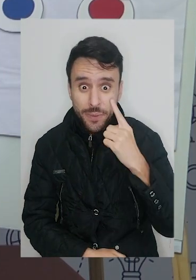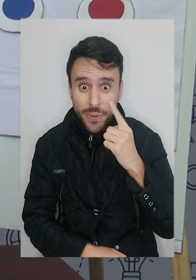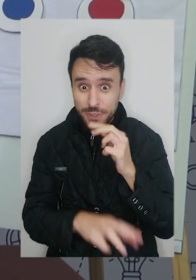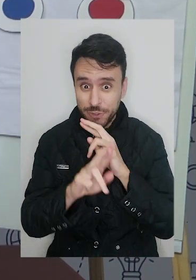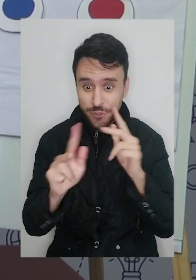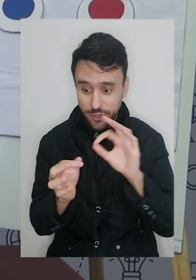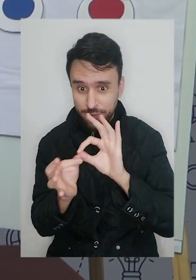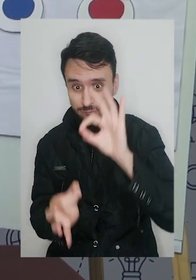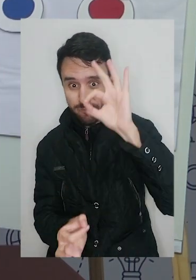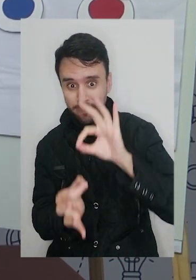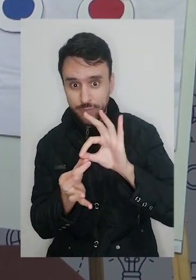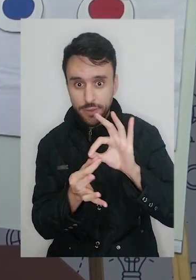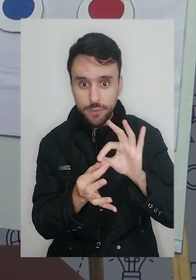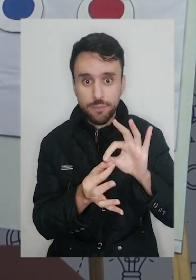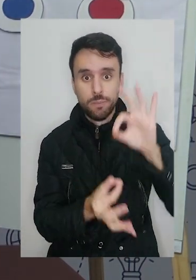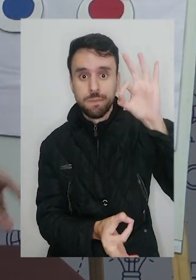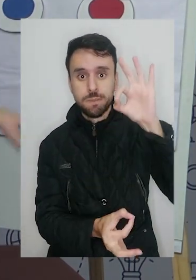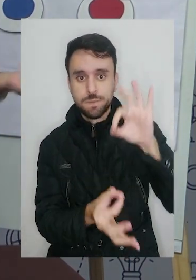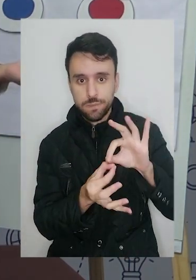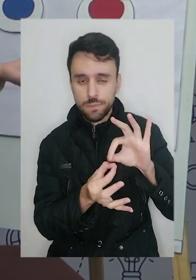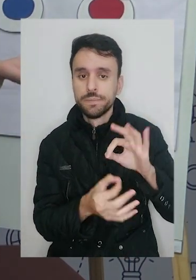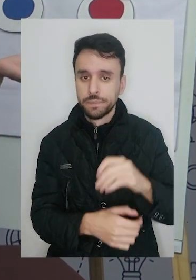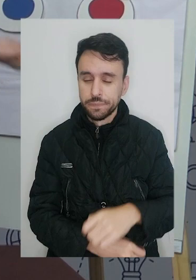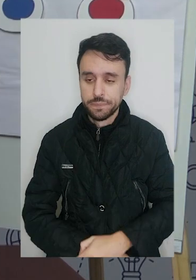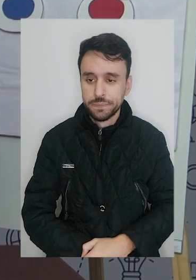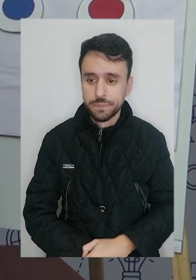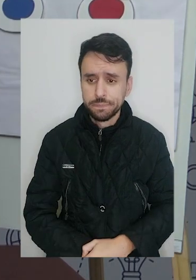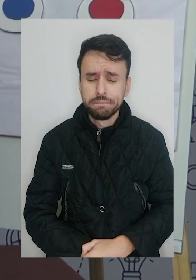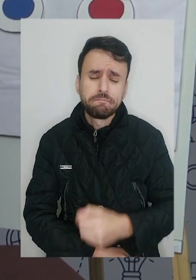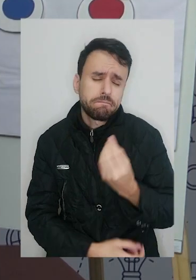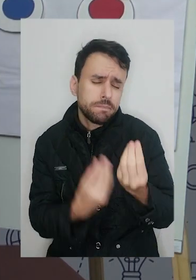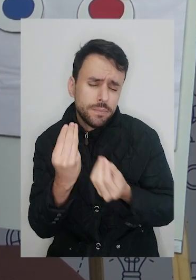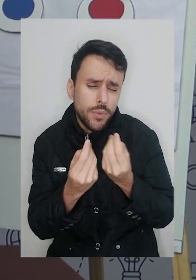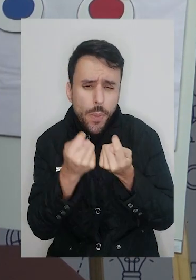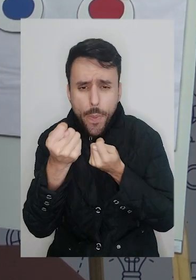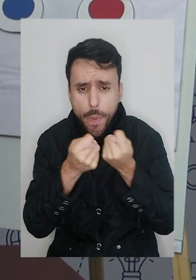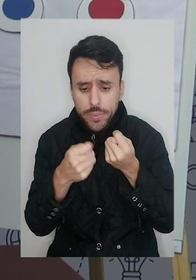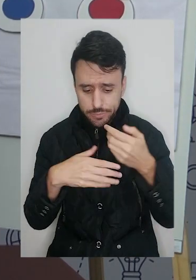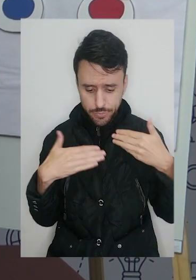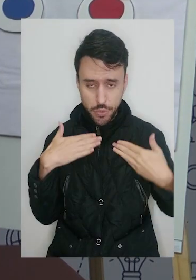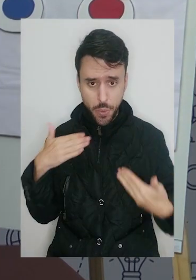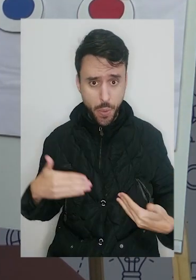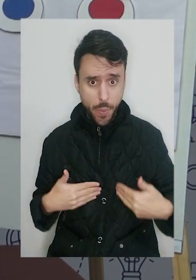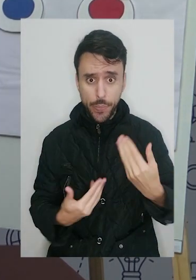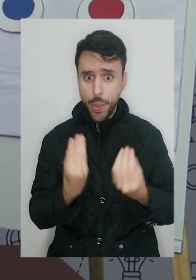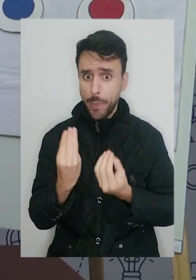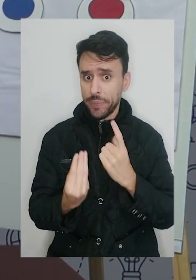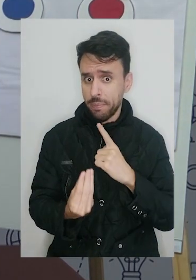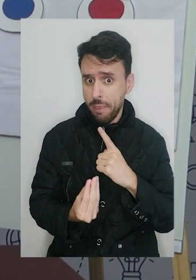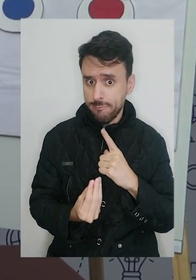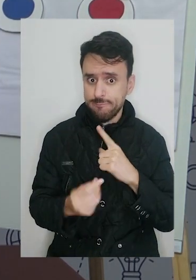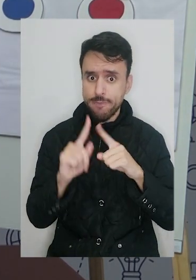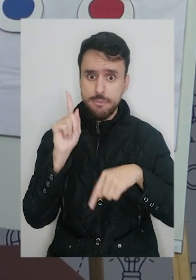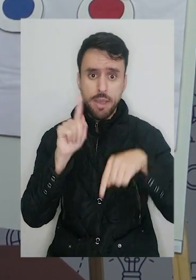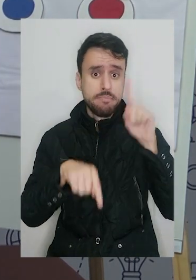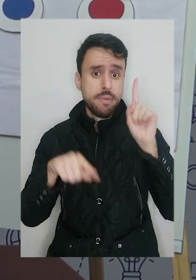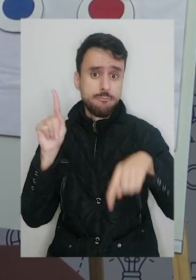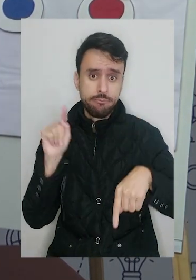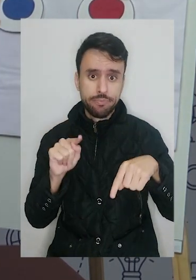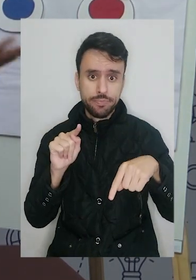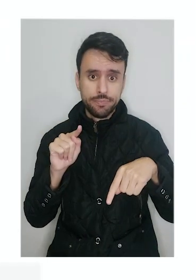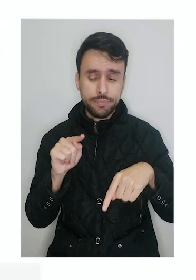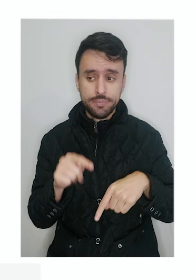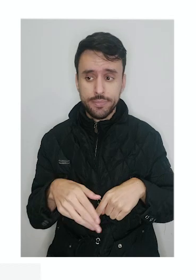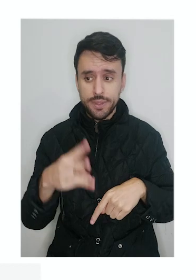deles é bem diferente, né? E a temperatura do nosso corpo, ela varia